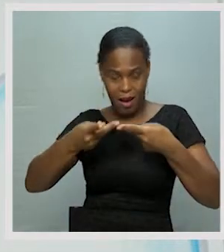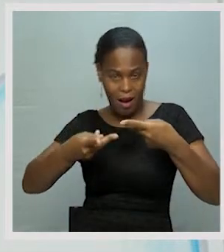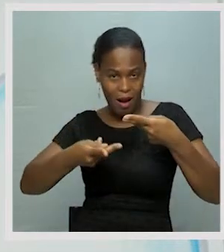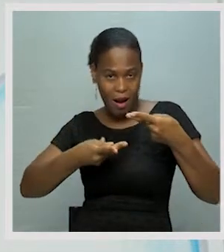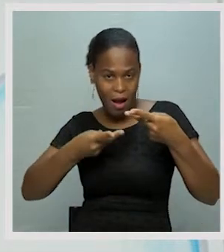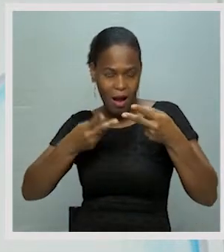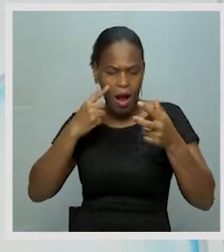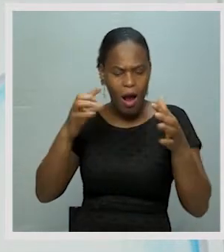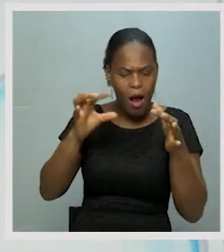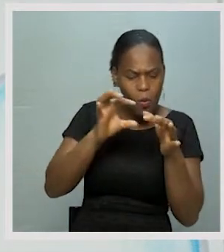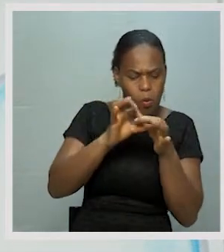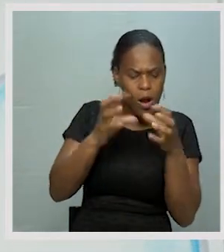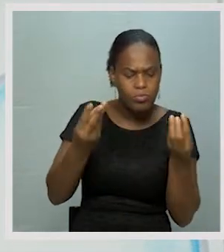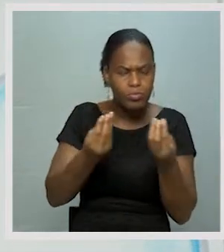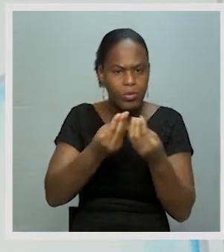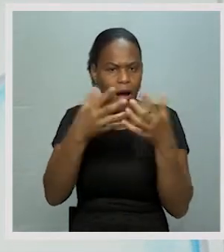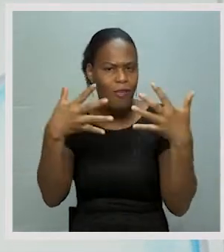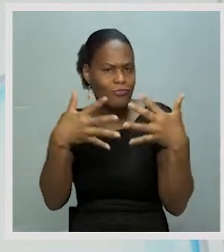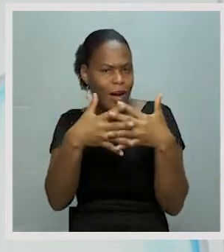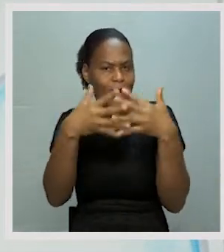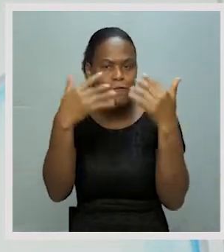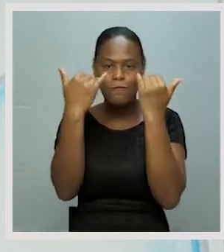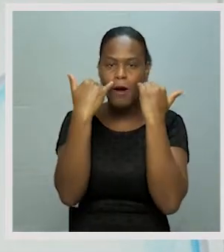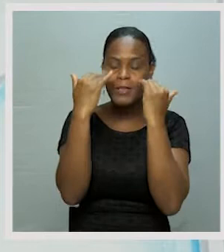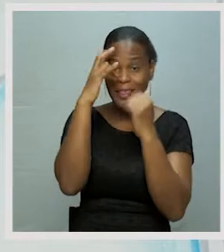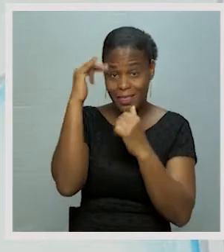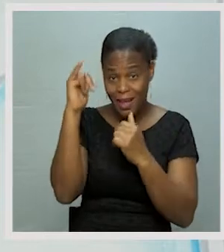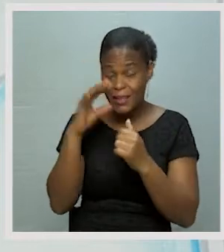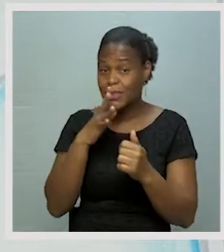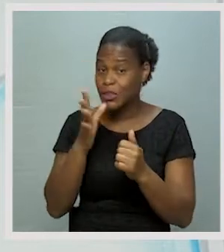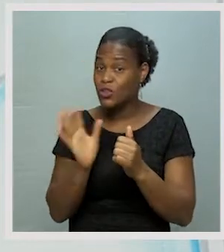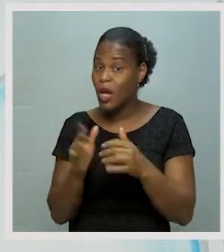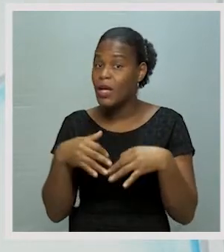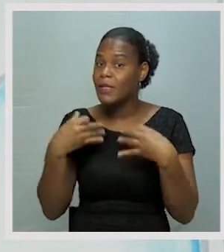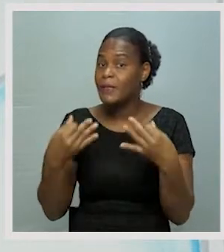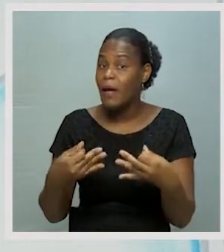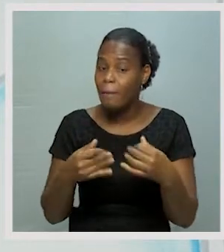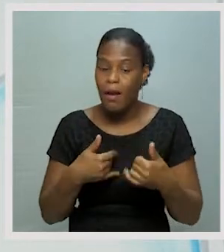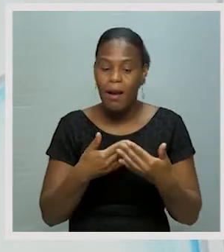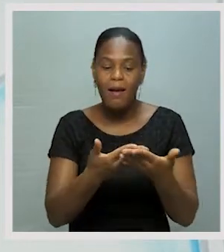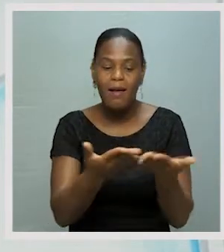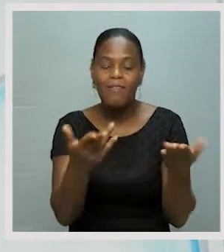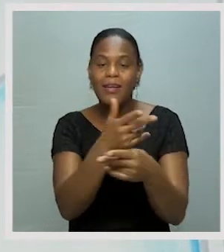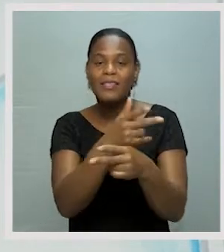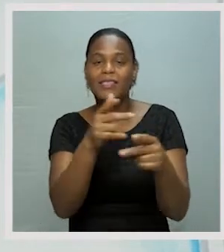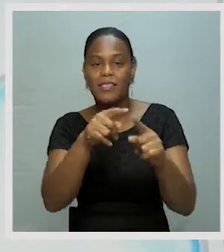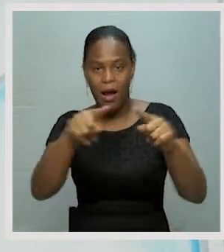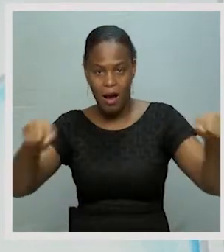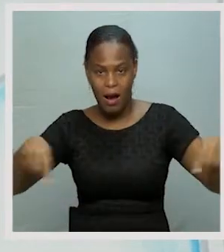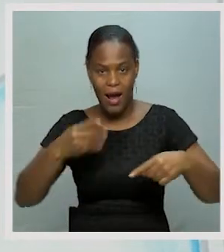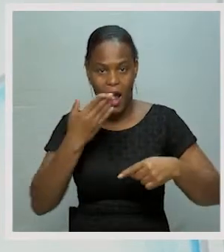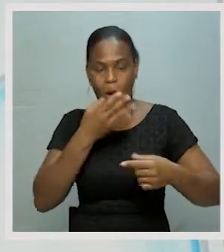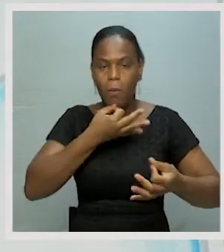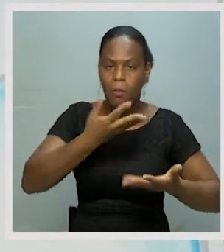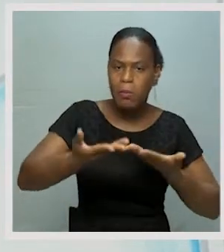cruzamos informações, ideias e, conforme eu vos disse, levar sempre isto para a sala, para debate, para conversa,